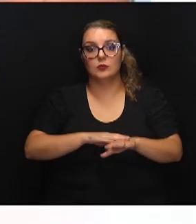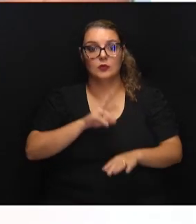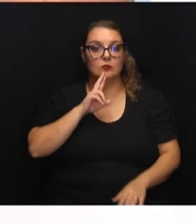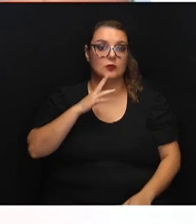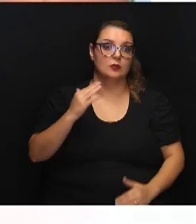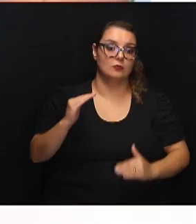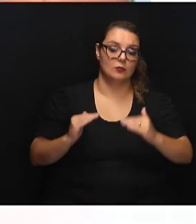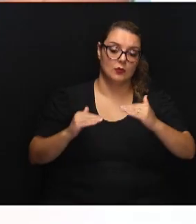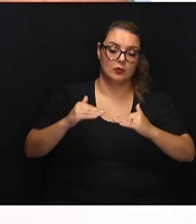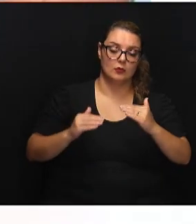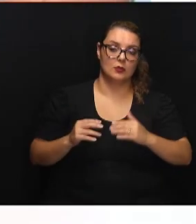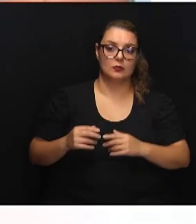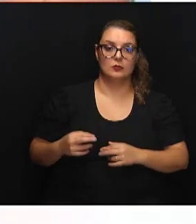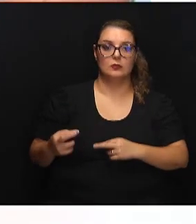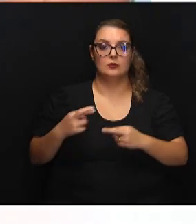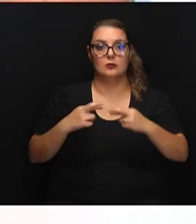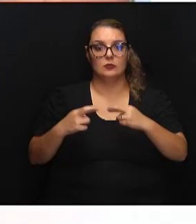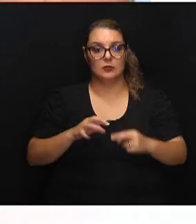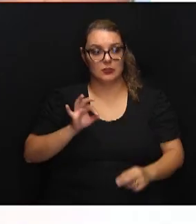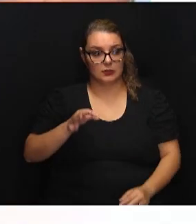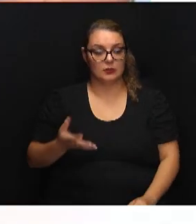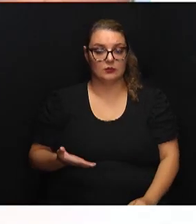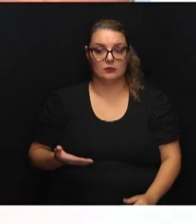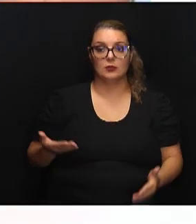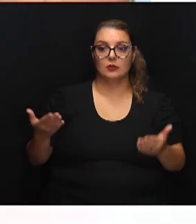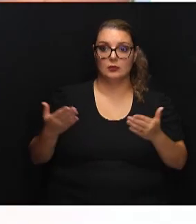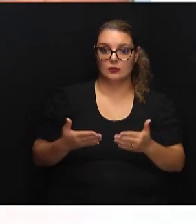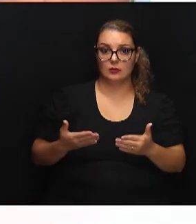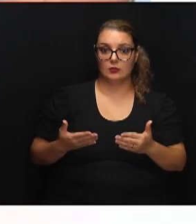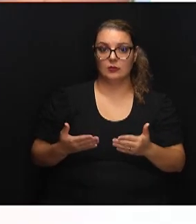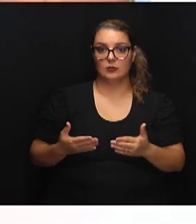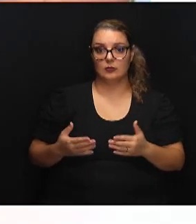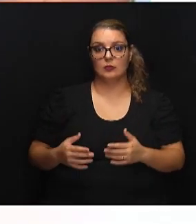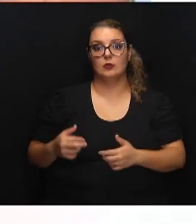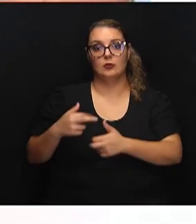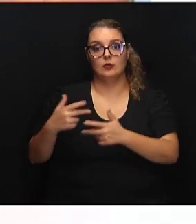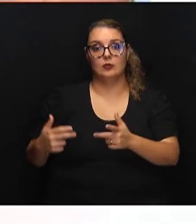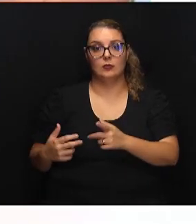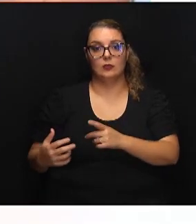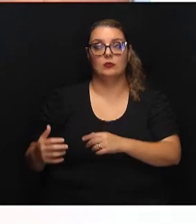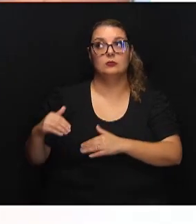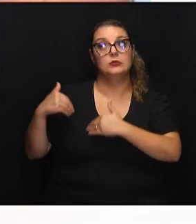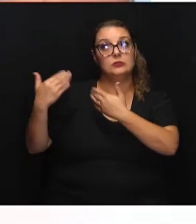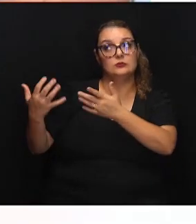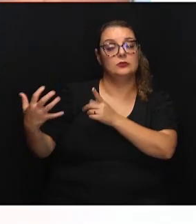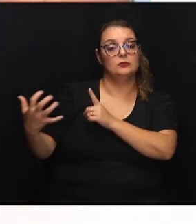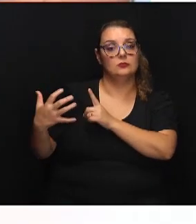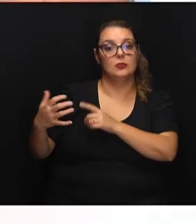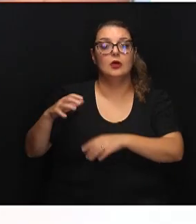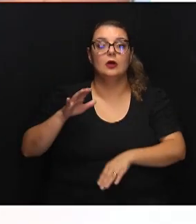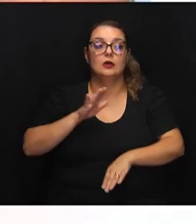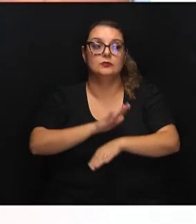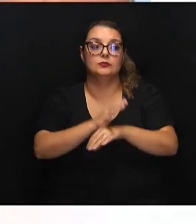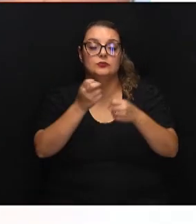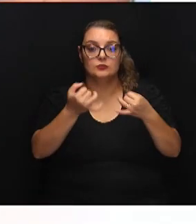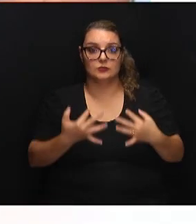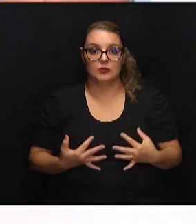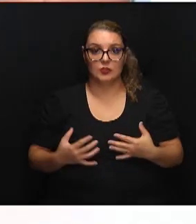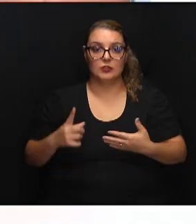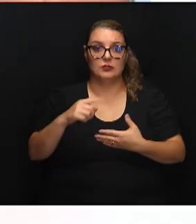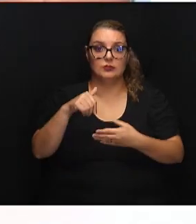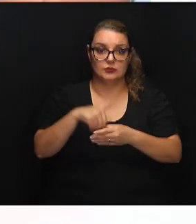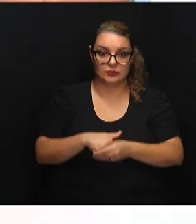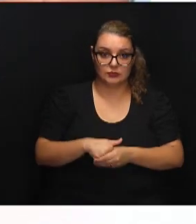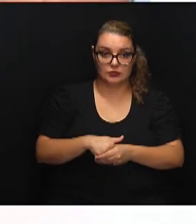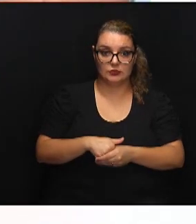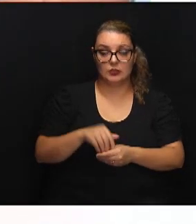equilíbrio fiscal. Certo? Agora, fatores externos também ajudam a explicar. Desde a eleição nos